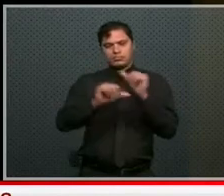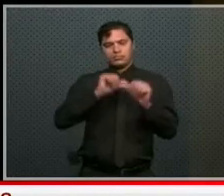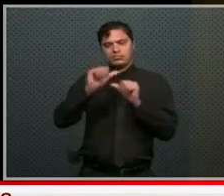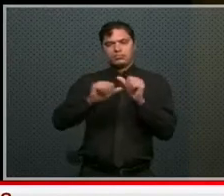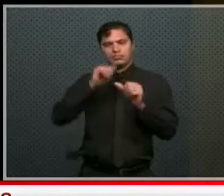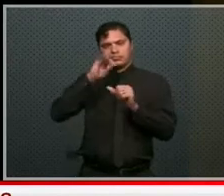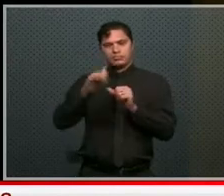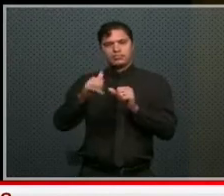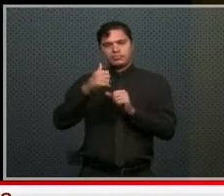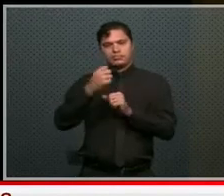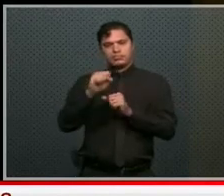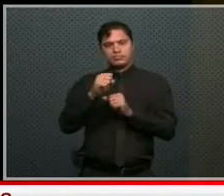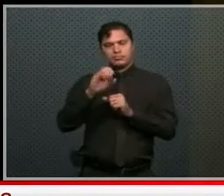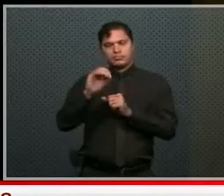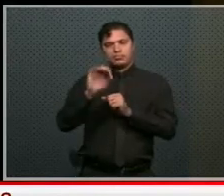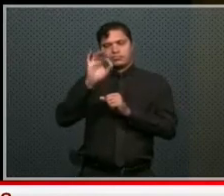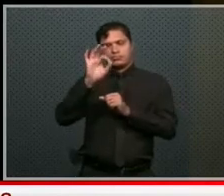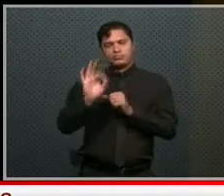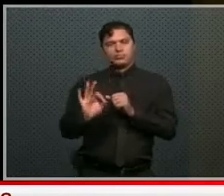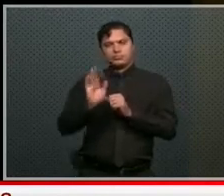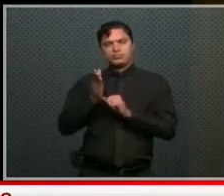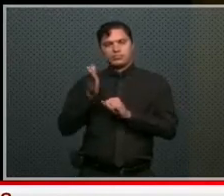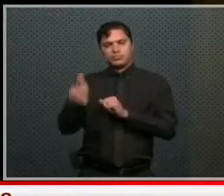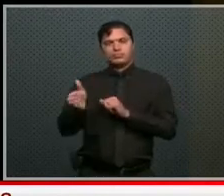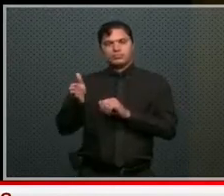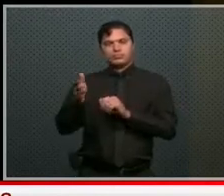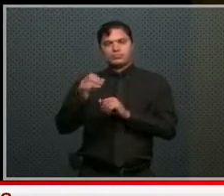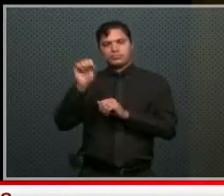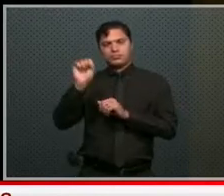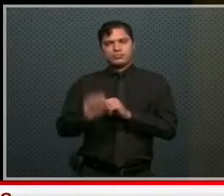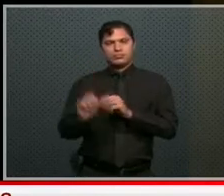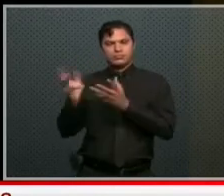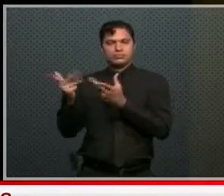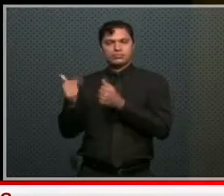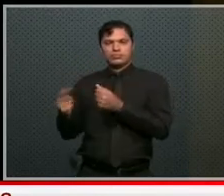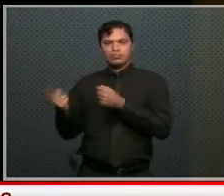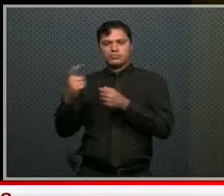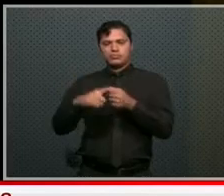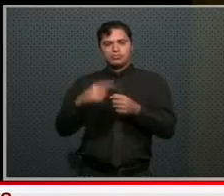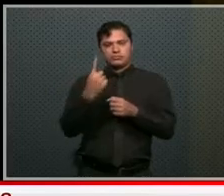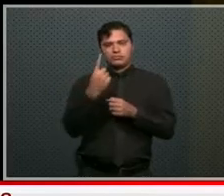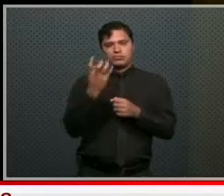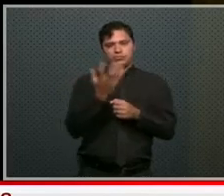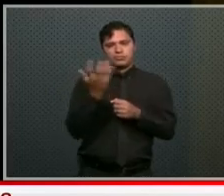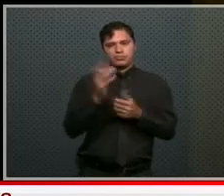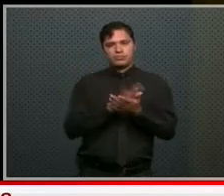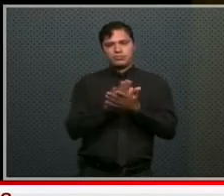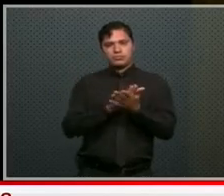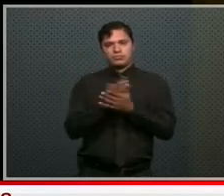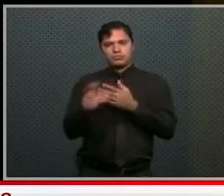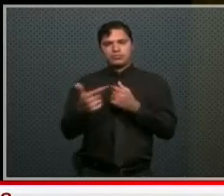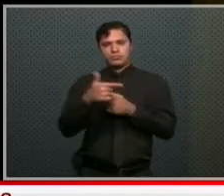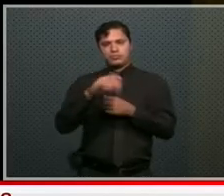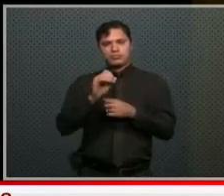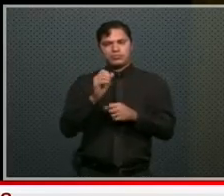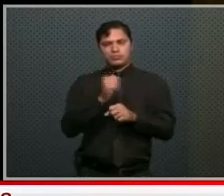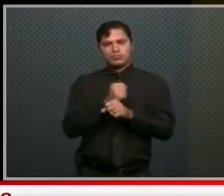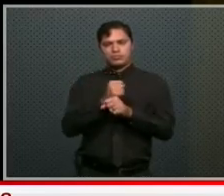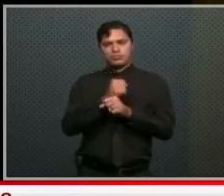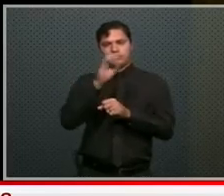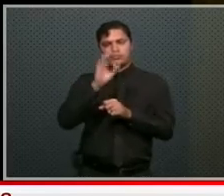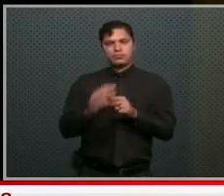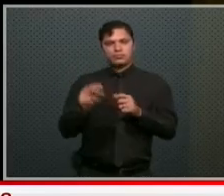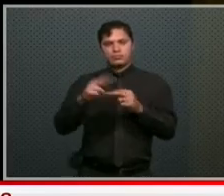80% manda por sua maravilha não volta muitos estão para cá e os 20% que nós usamos aqui somos obrigado a pagar